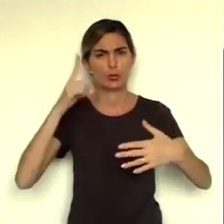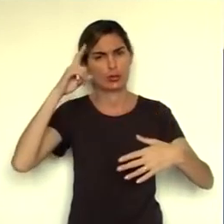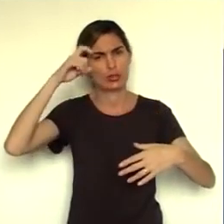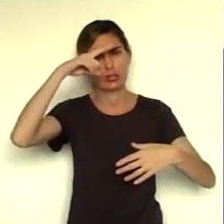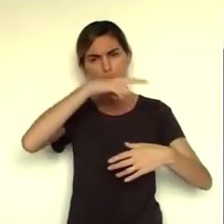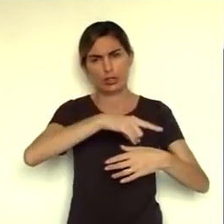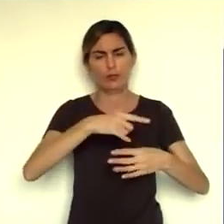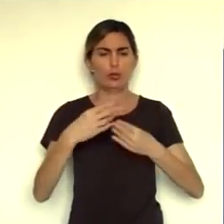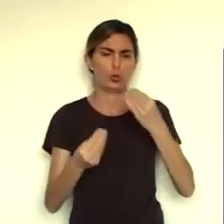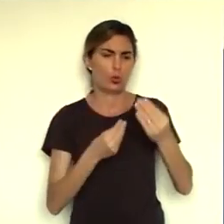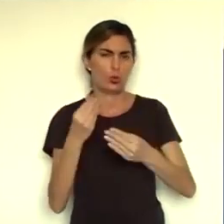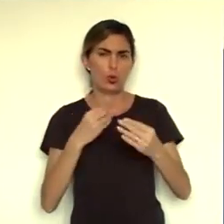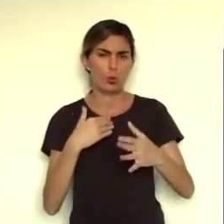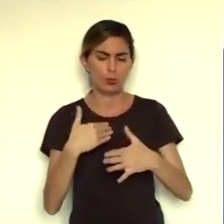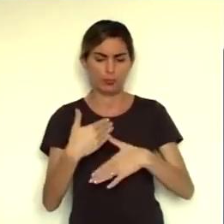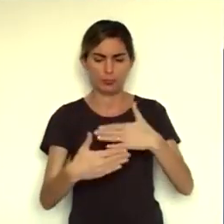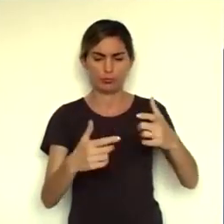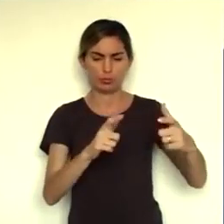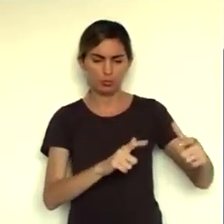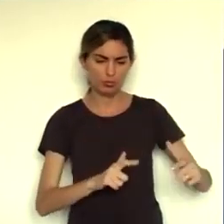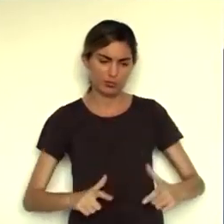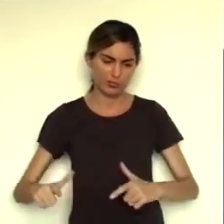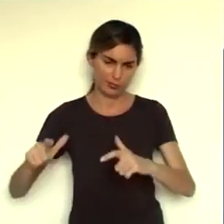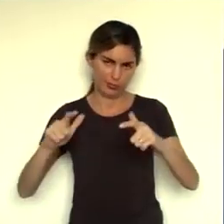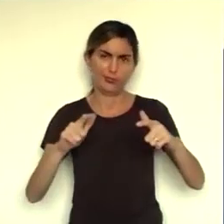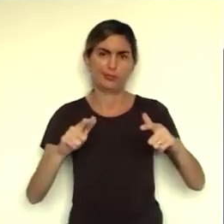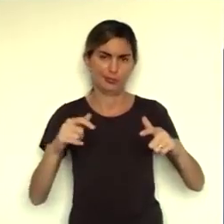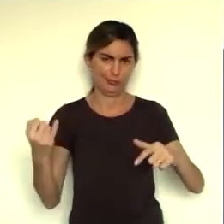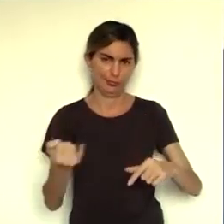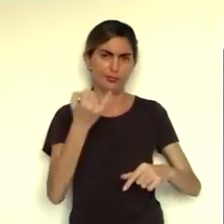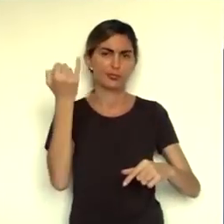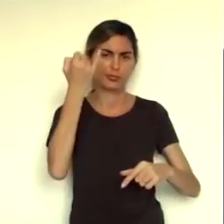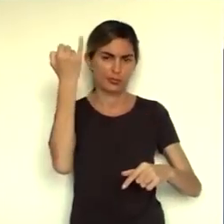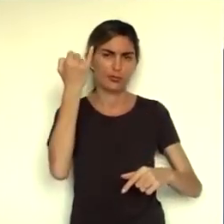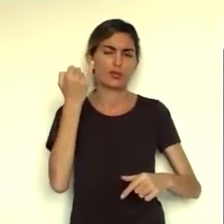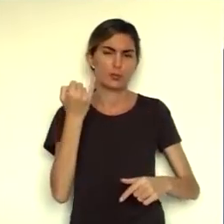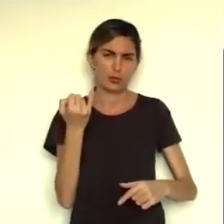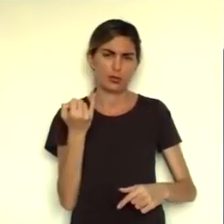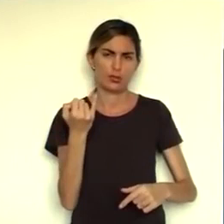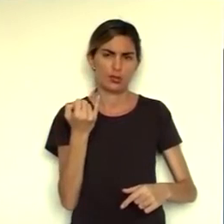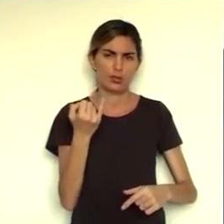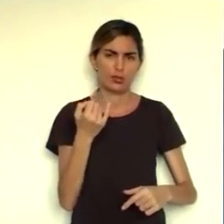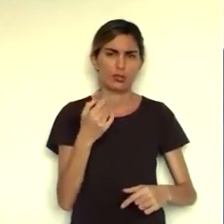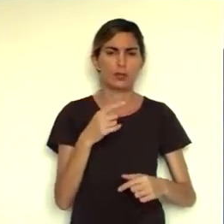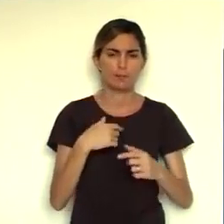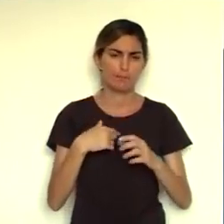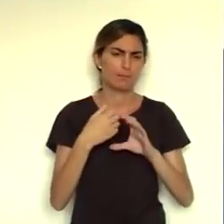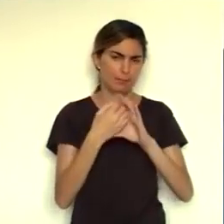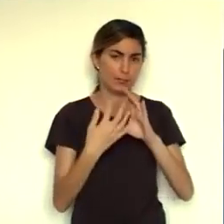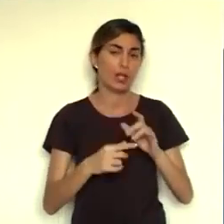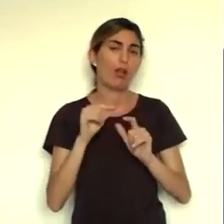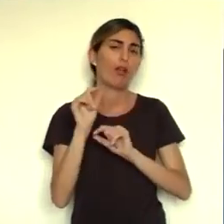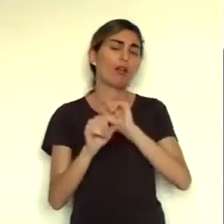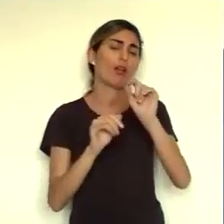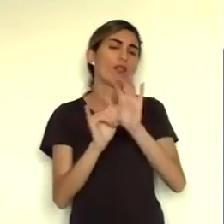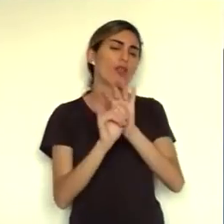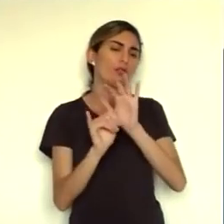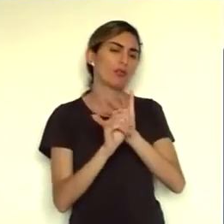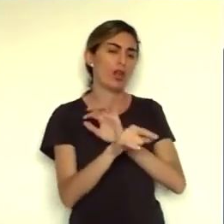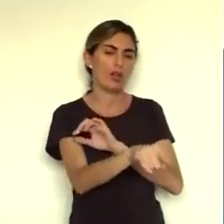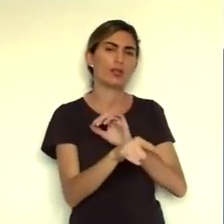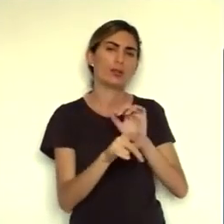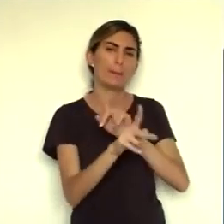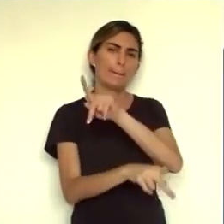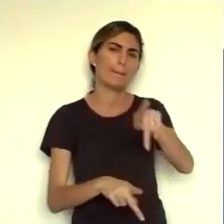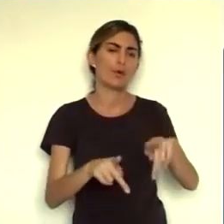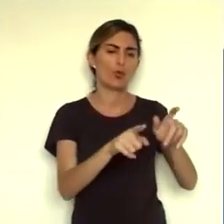bem degradante de composição e formação territorial. Então é importante a gente atentar para esse aspecto. Que